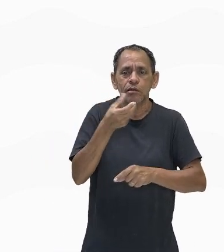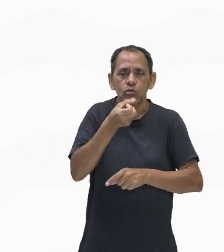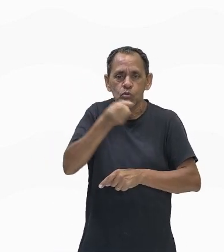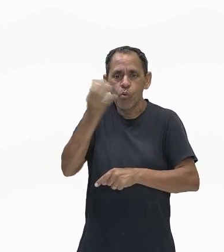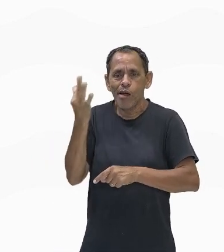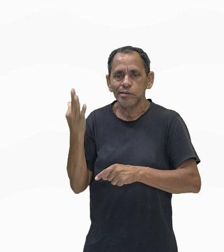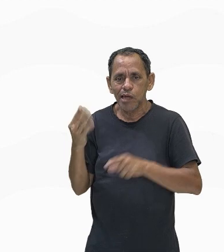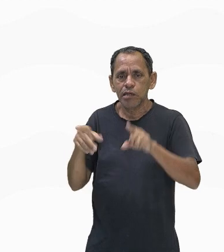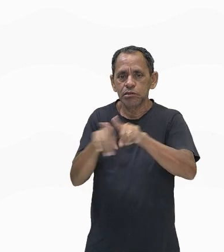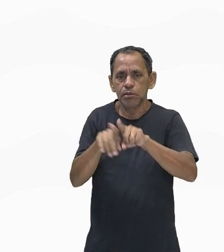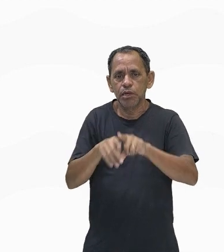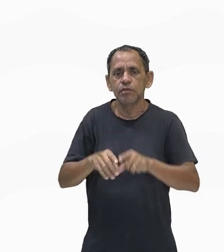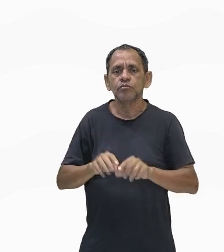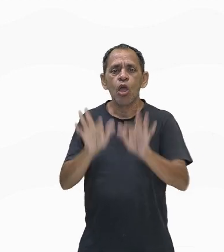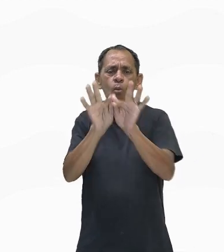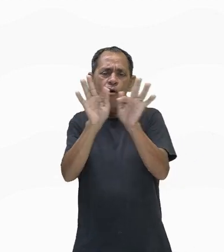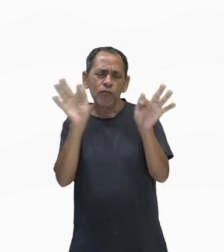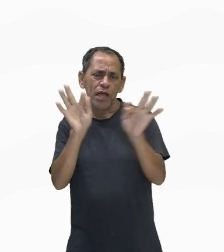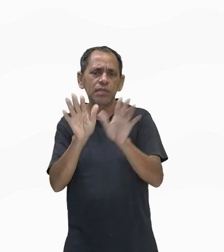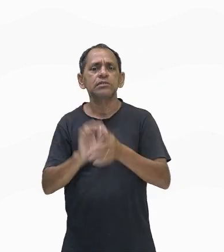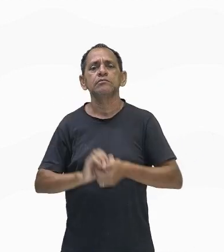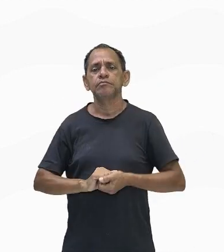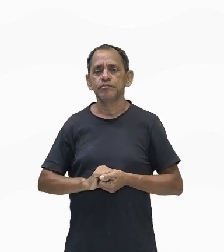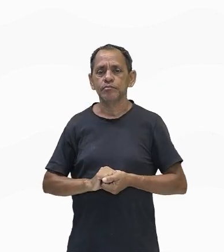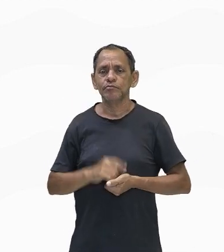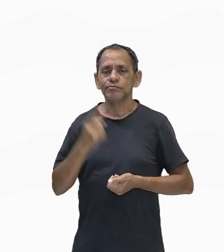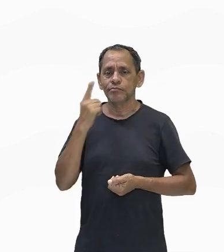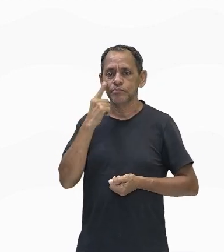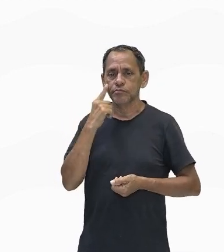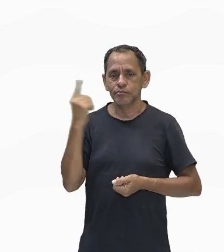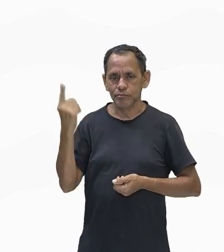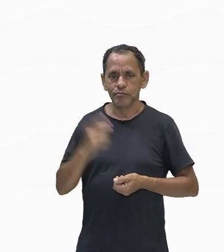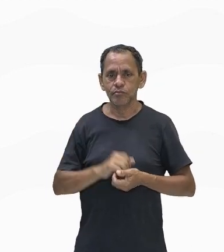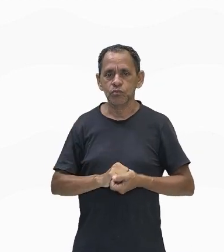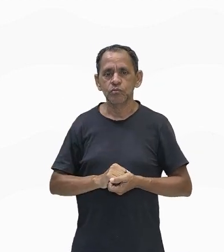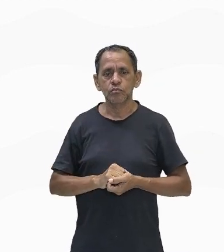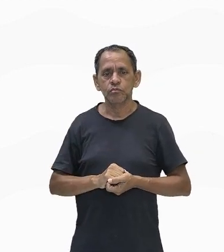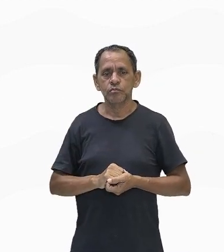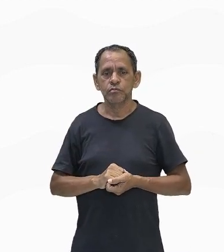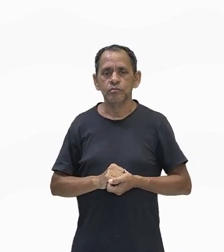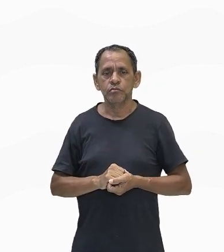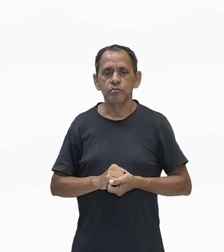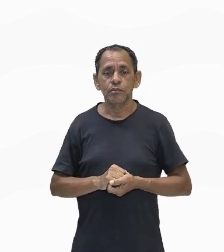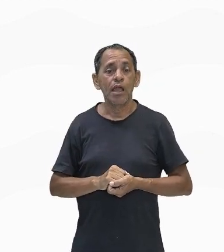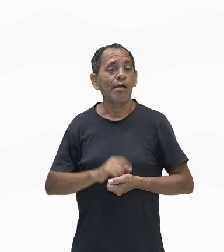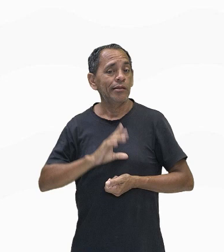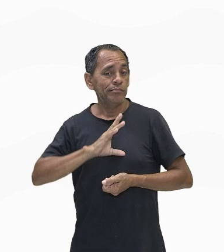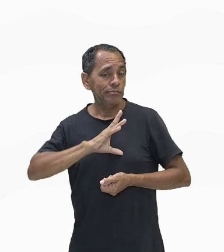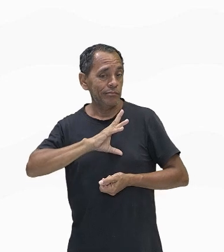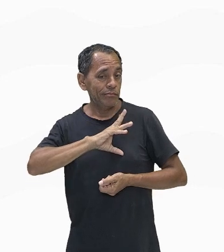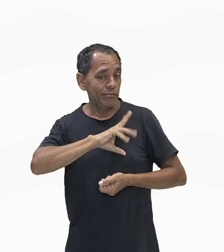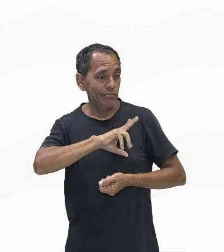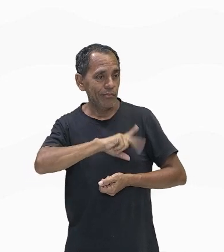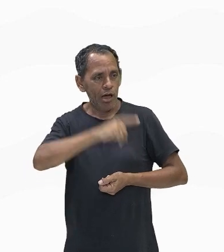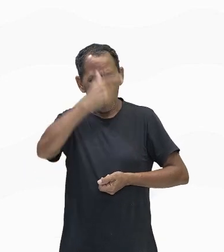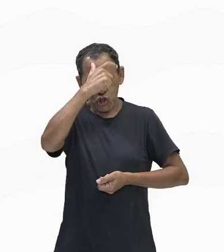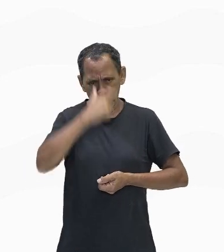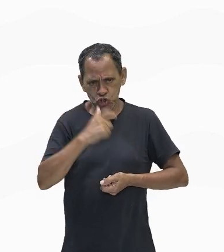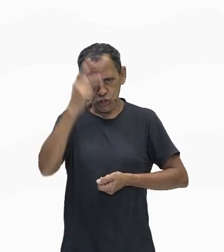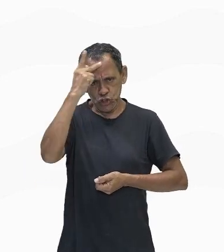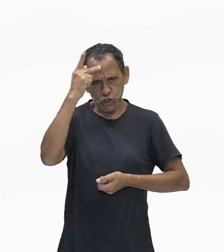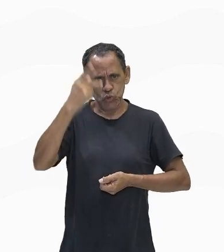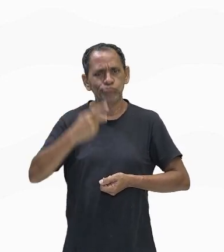gente levar para o nosso coração, para as nossas emoções, que diz o seguinte: amar a si mesmo é